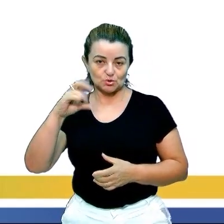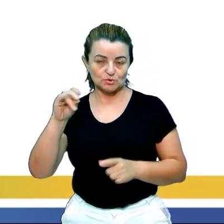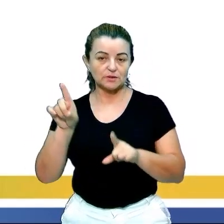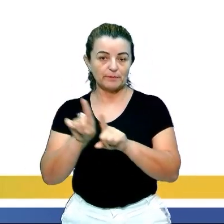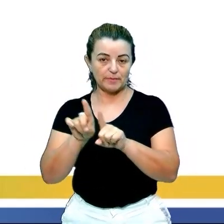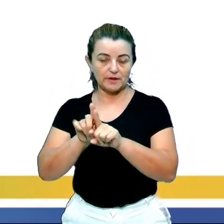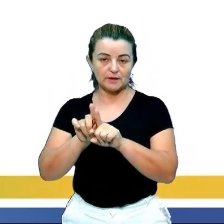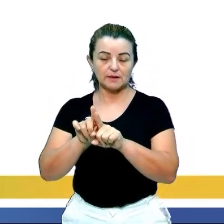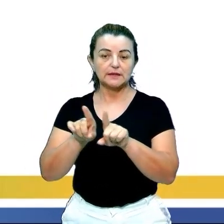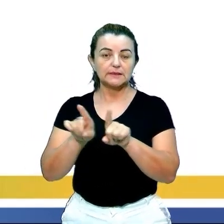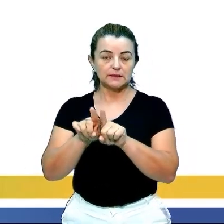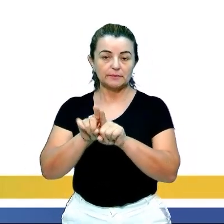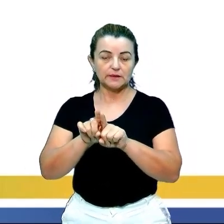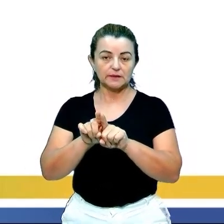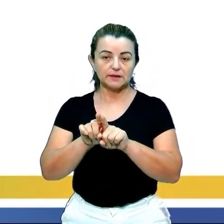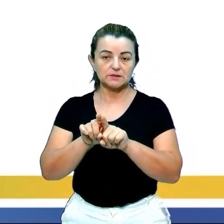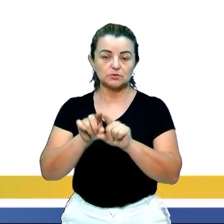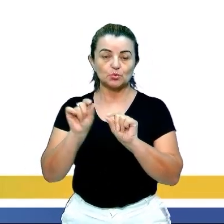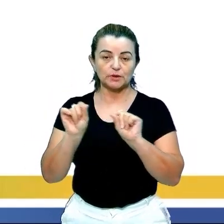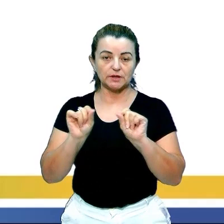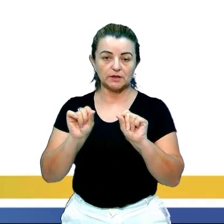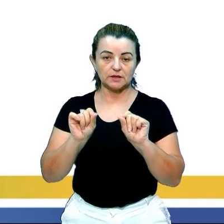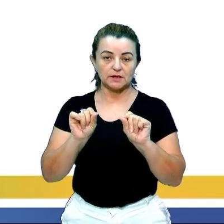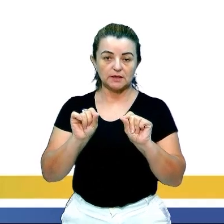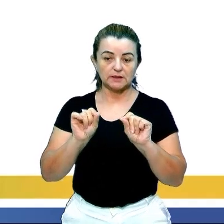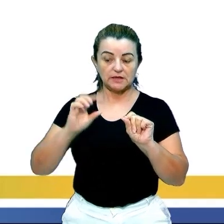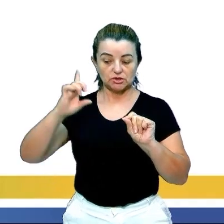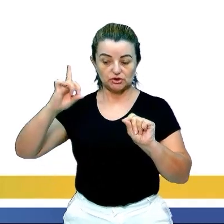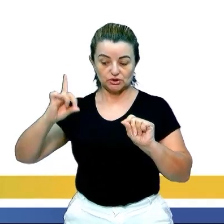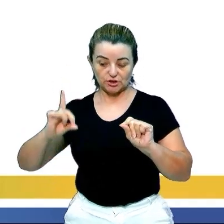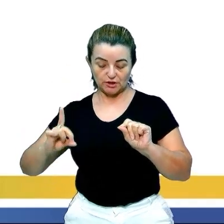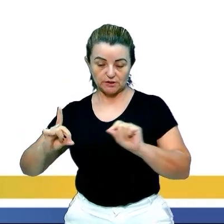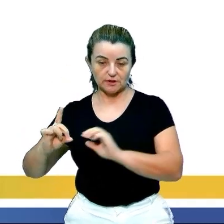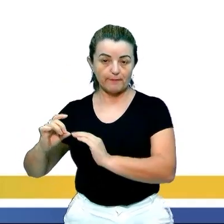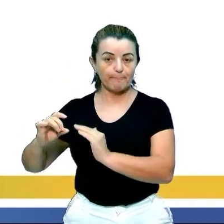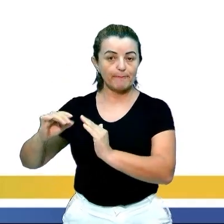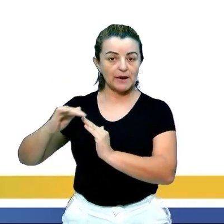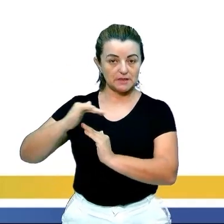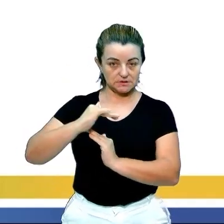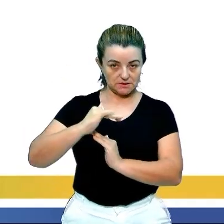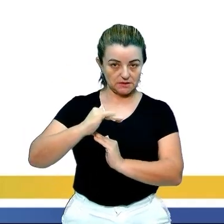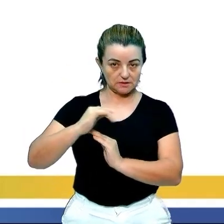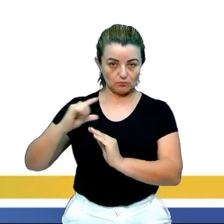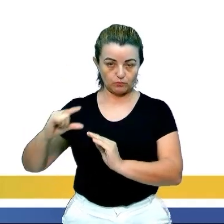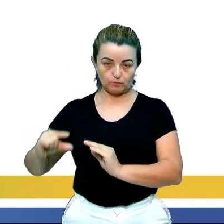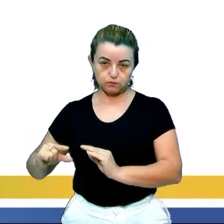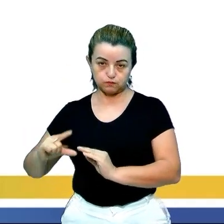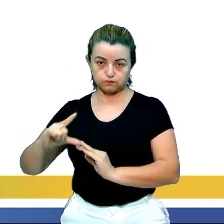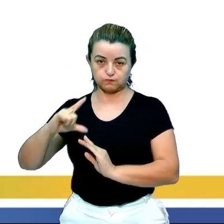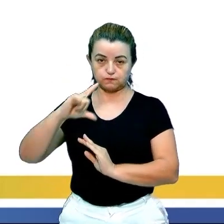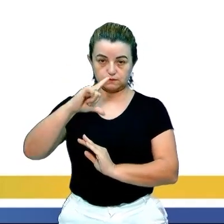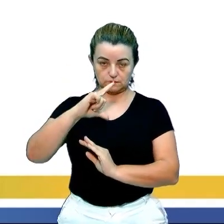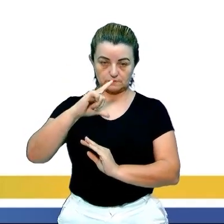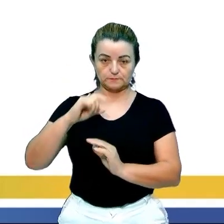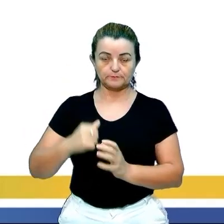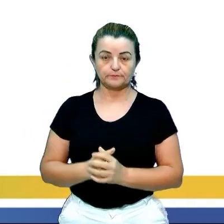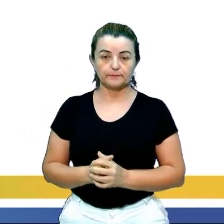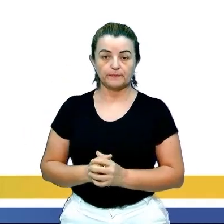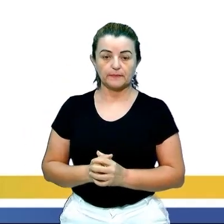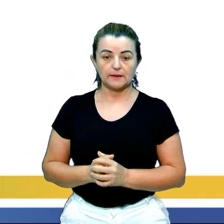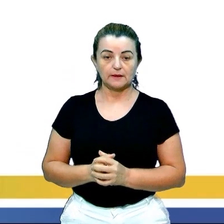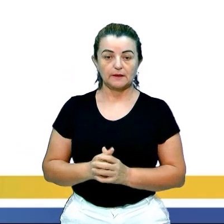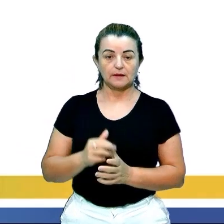ela cresce da direita para a esquerda e de cima para baixo, como ilustram aí as setas. Certinho?